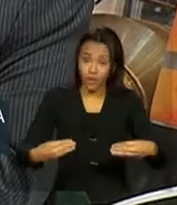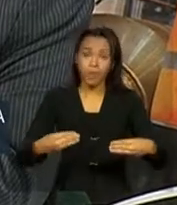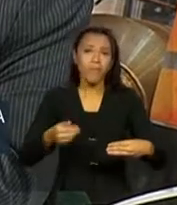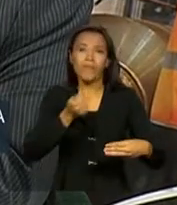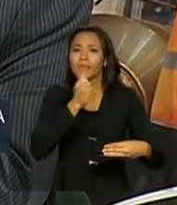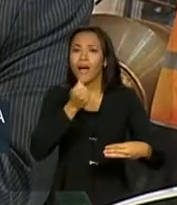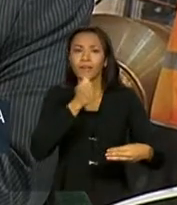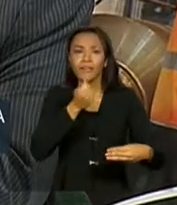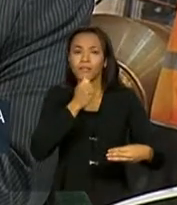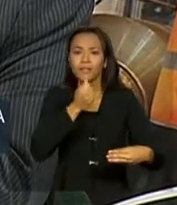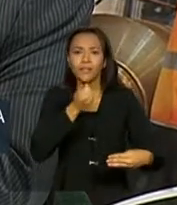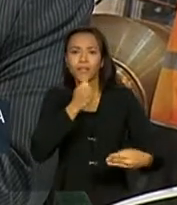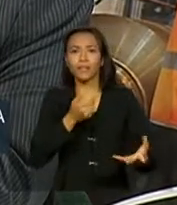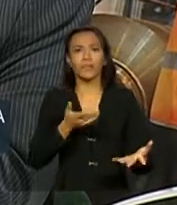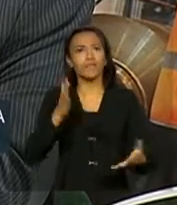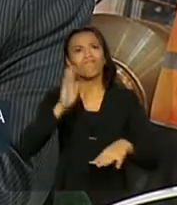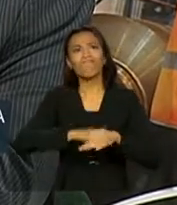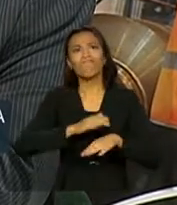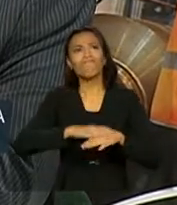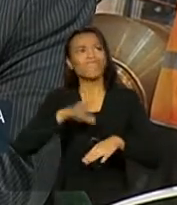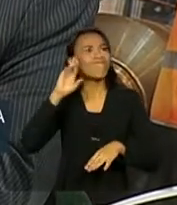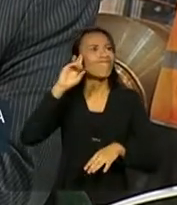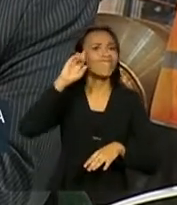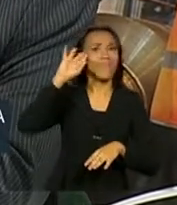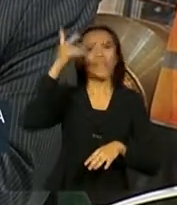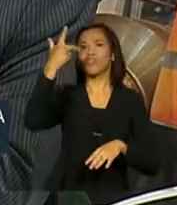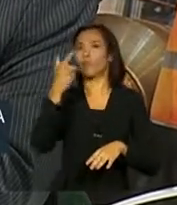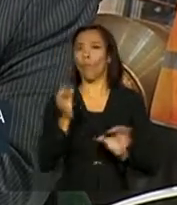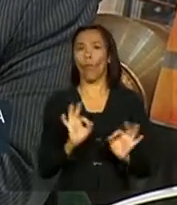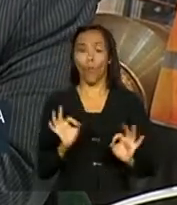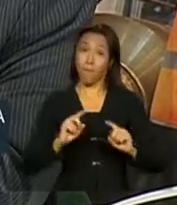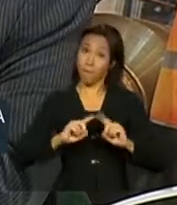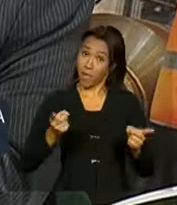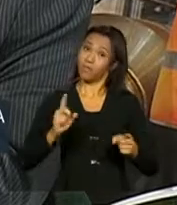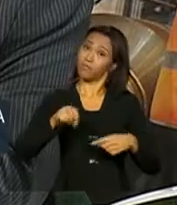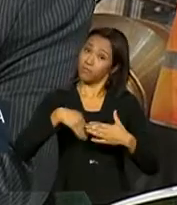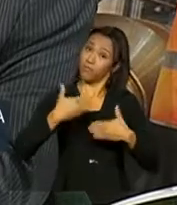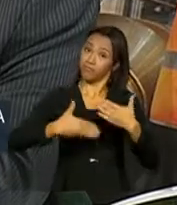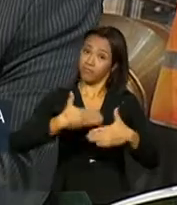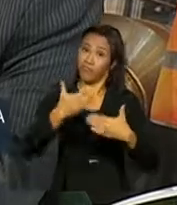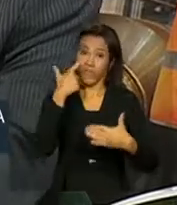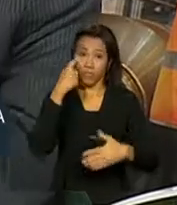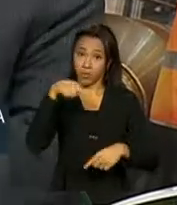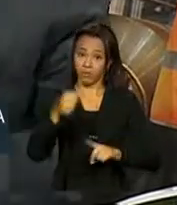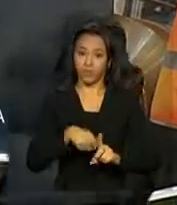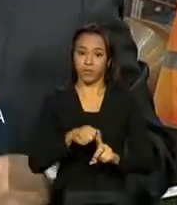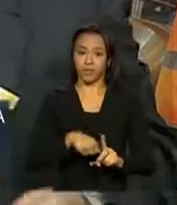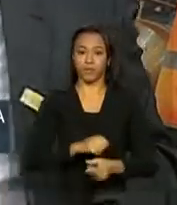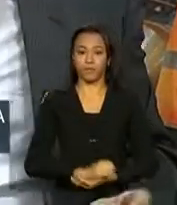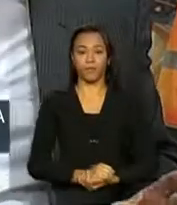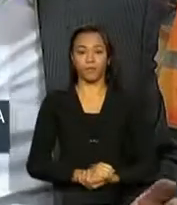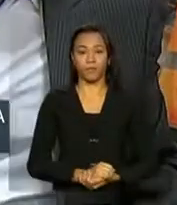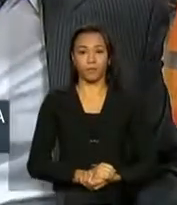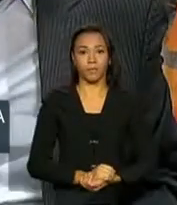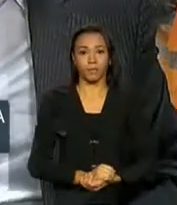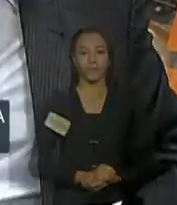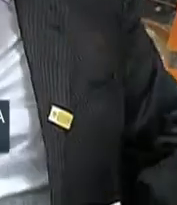uma posição definida, mas que deve evoluir nos próximos meses.